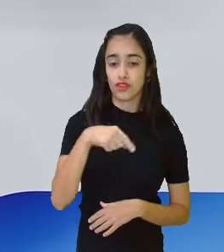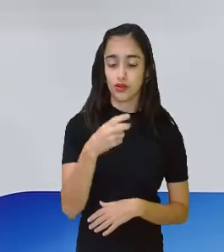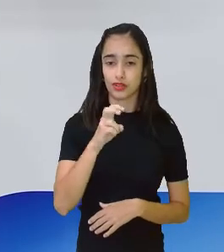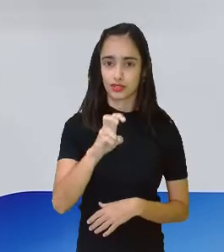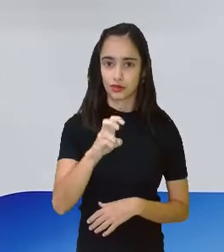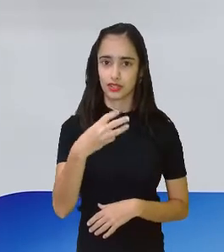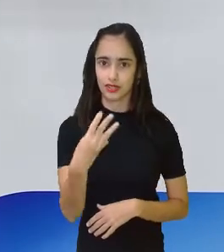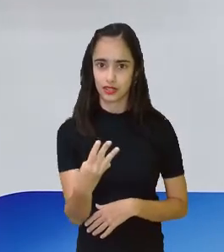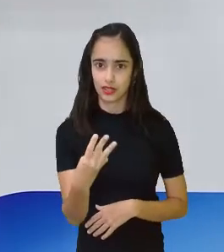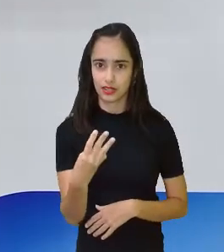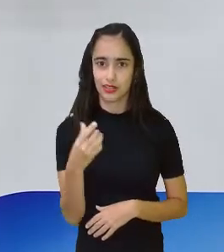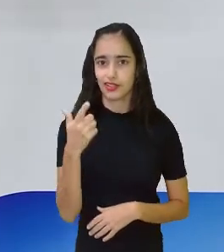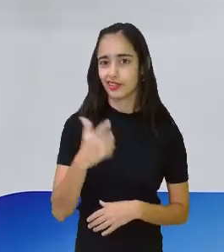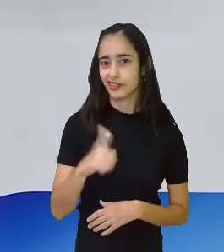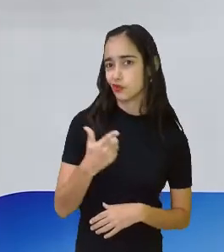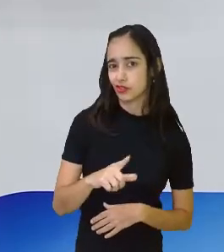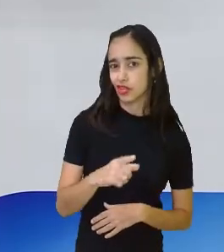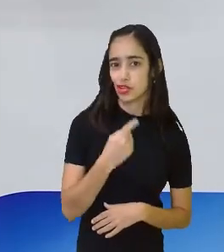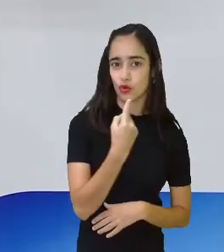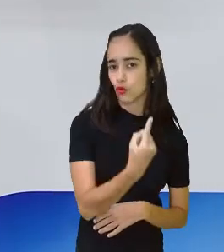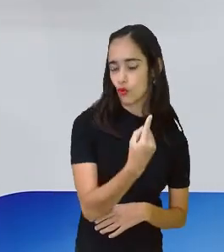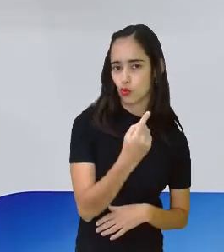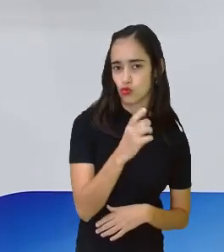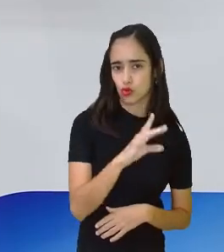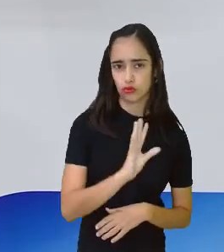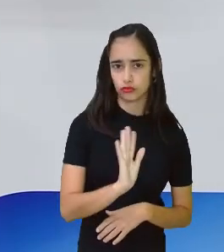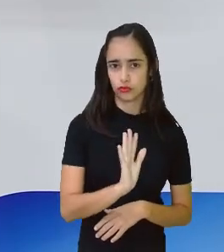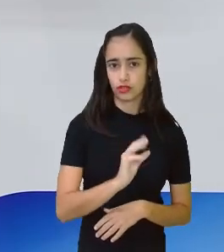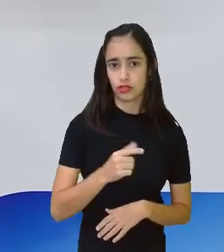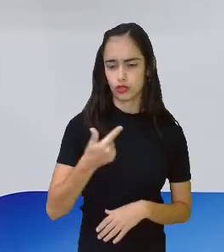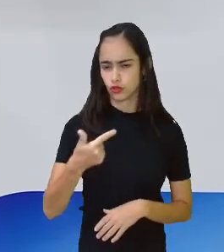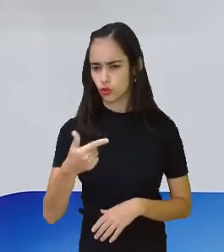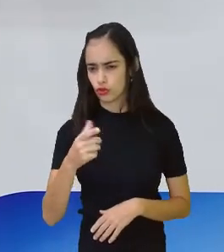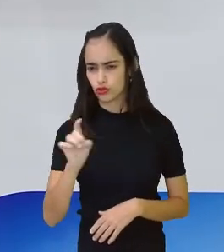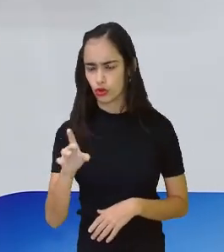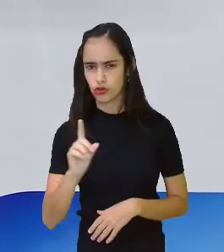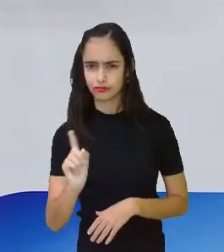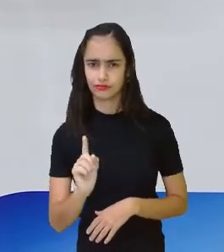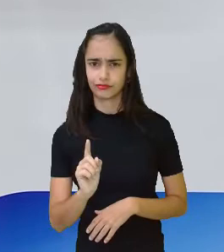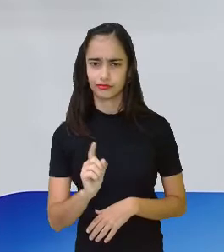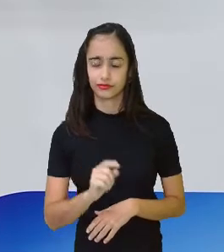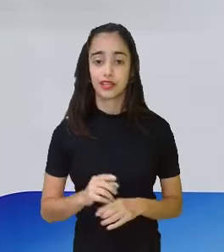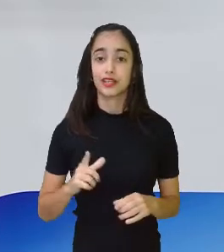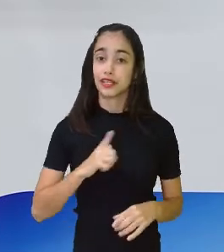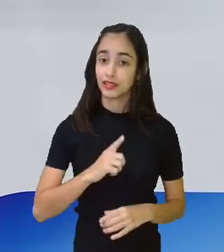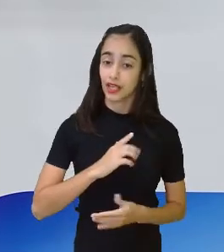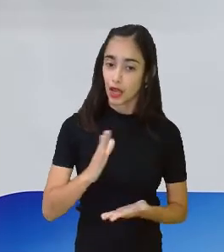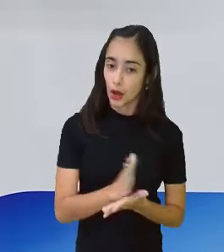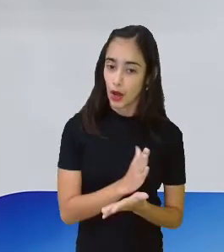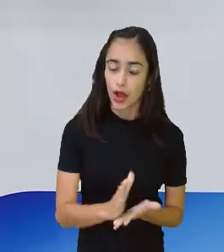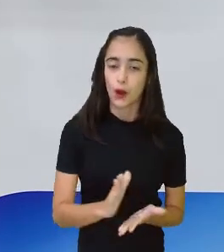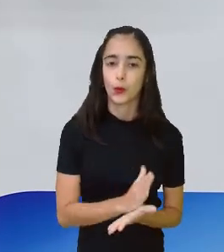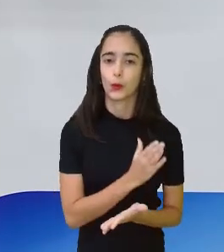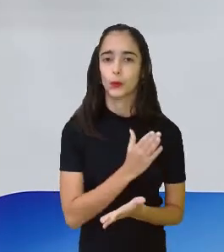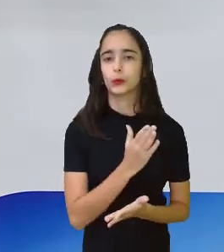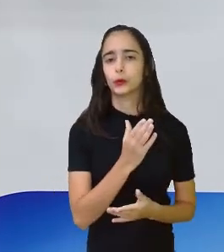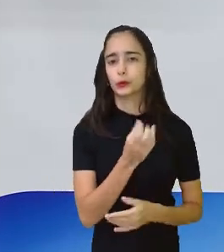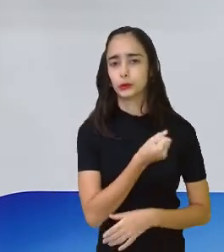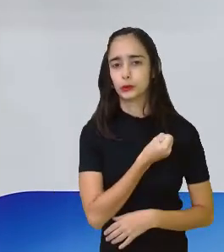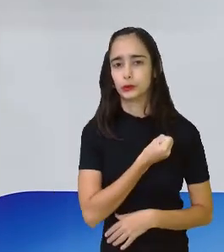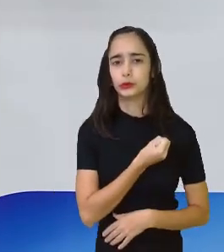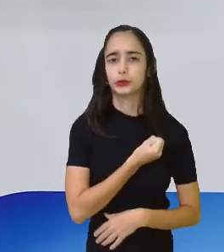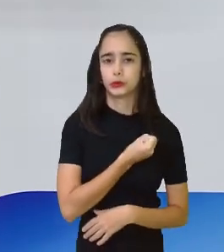1,53 m. Eu não tenho nem 1 metro, nem 2. Eu tenho alguns decimais aí